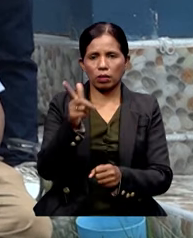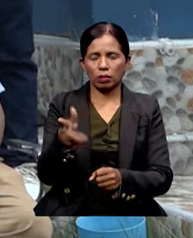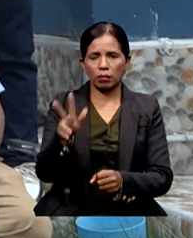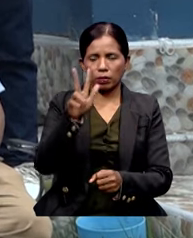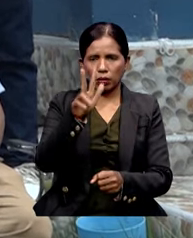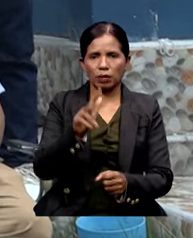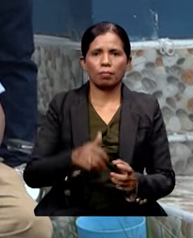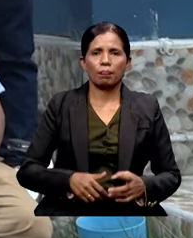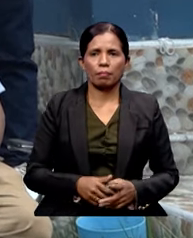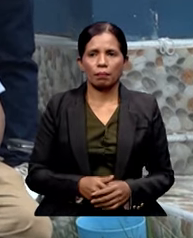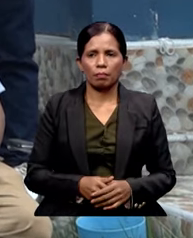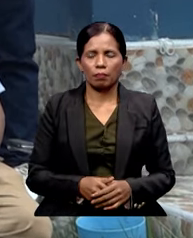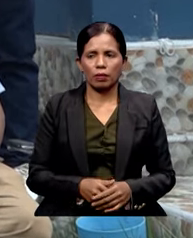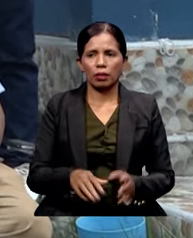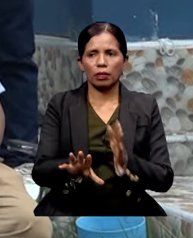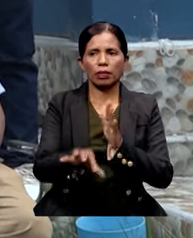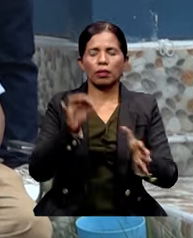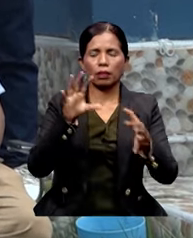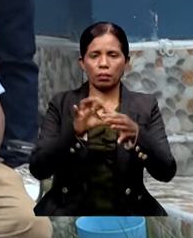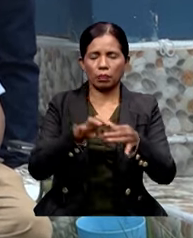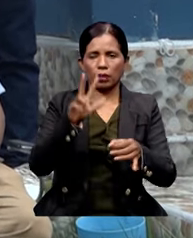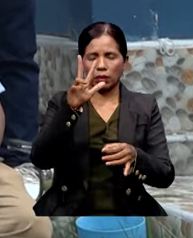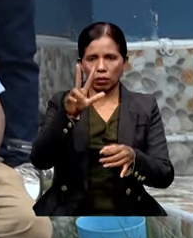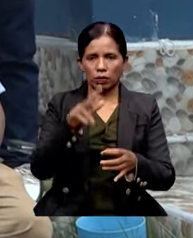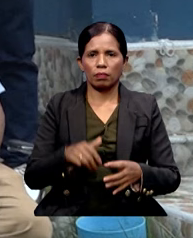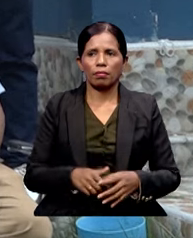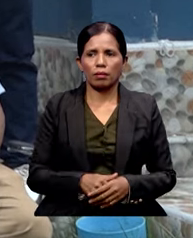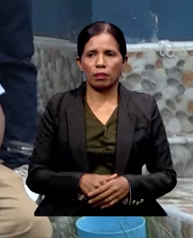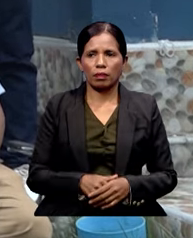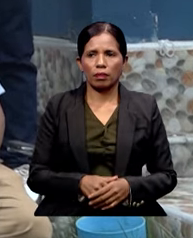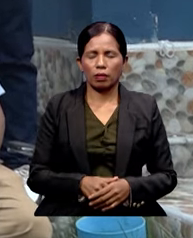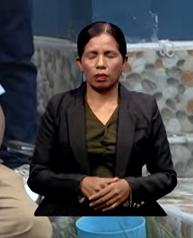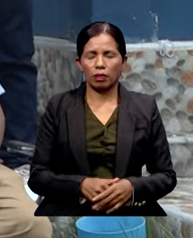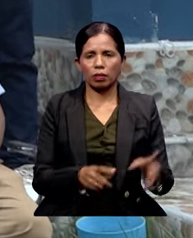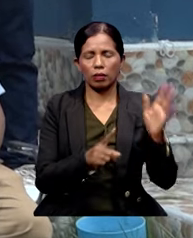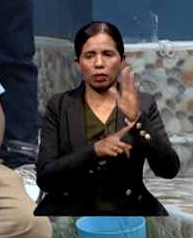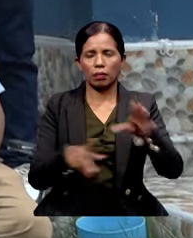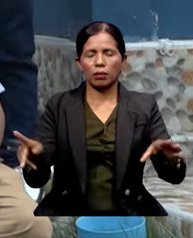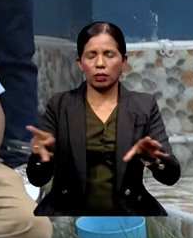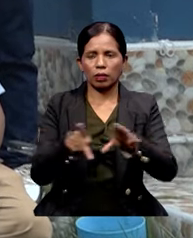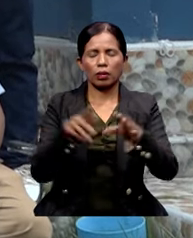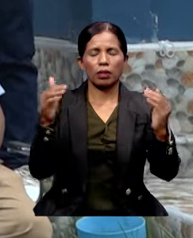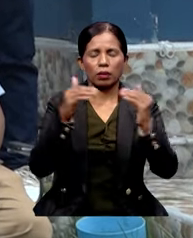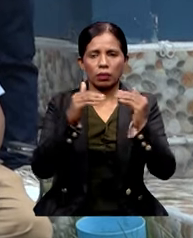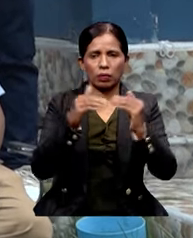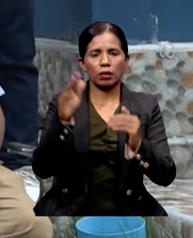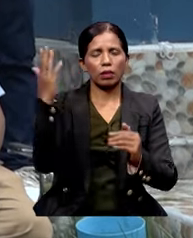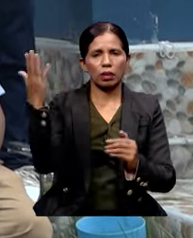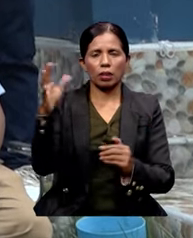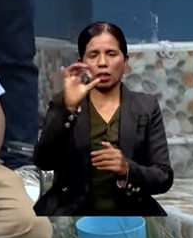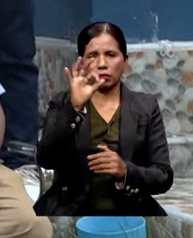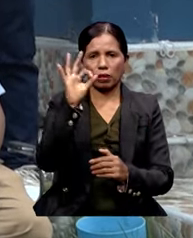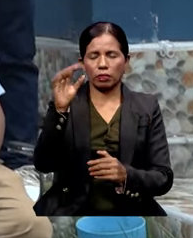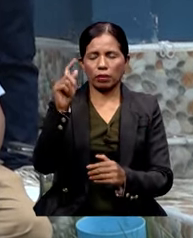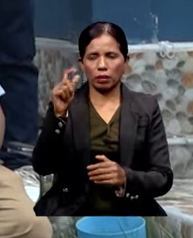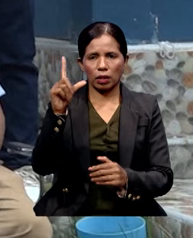Tolu. Hori nomeo membros na Intolu. Hori sai delegado atu participa ia Congresso FFTL, ne